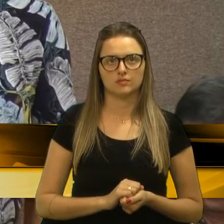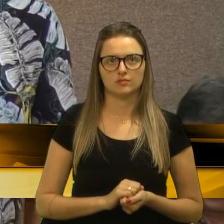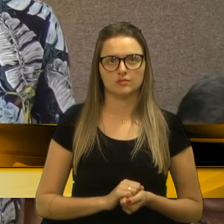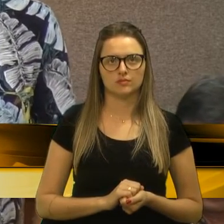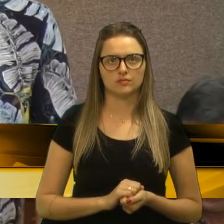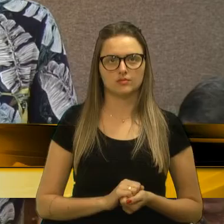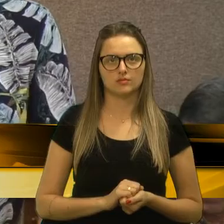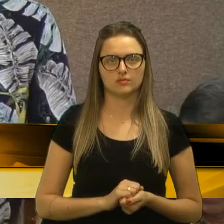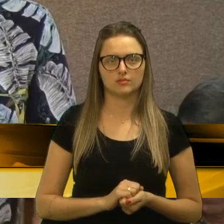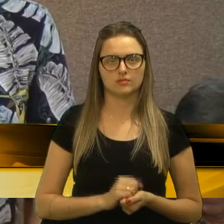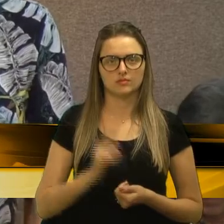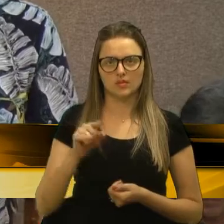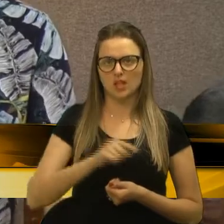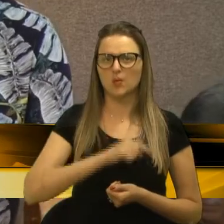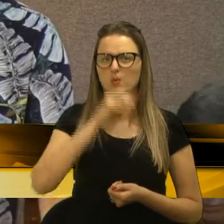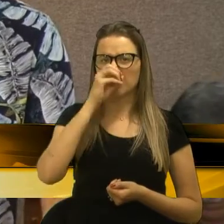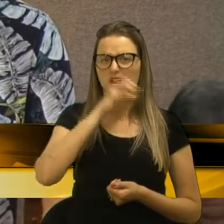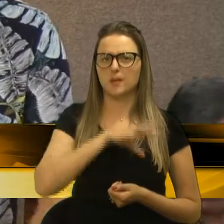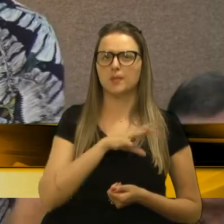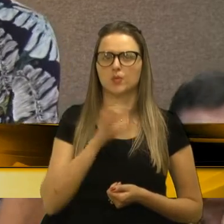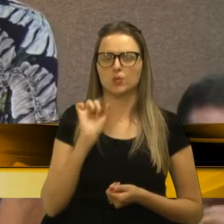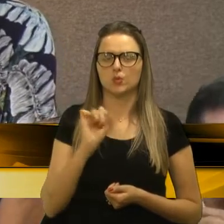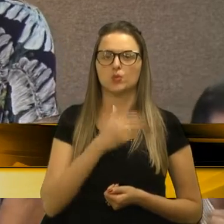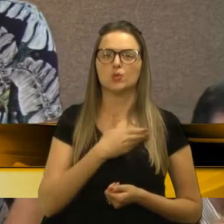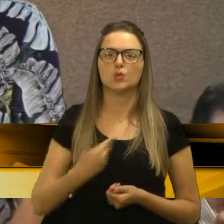Porque é um absurdo, é lamentável